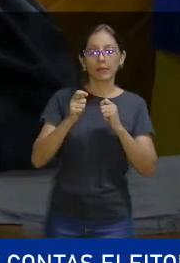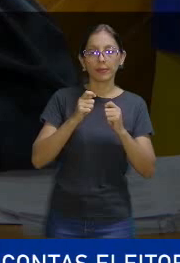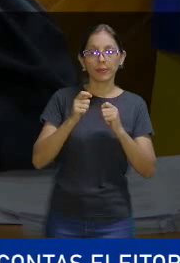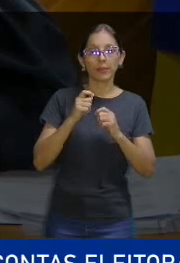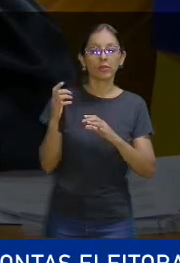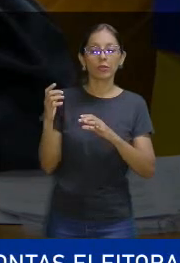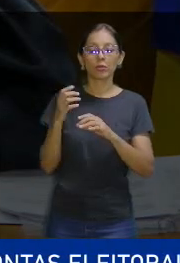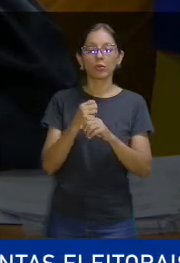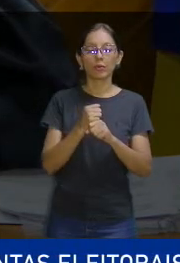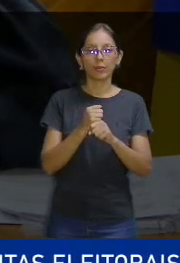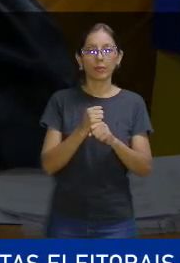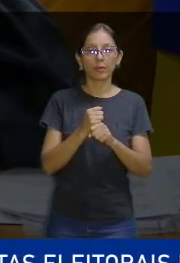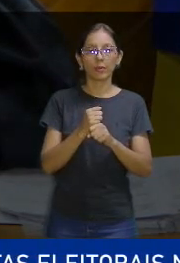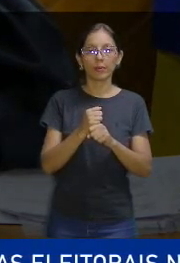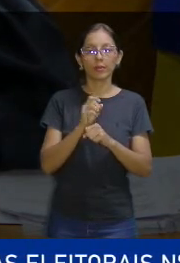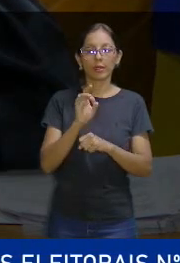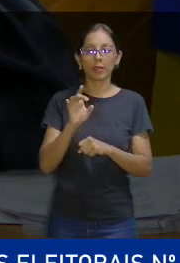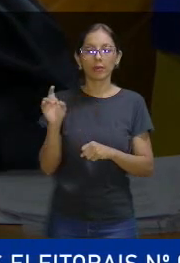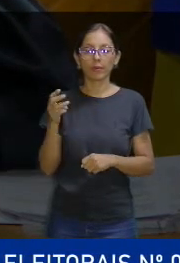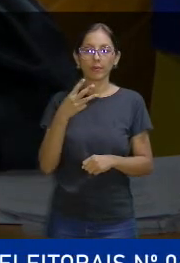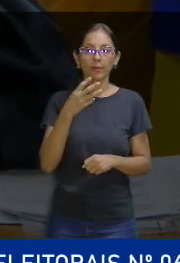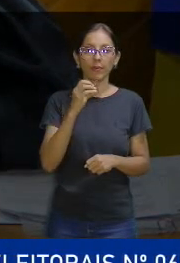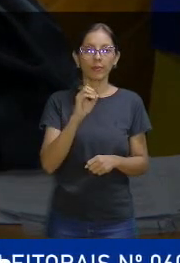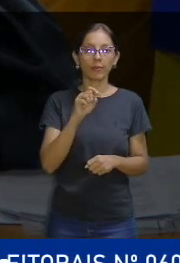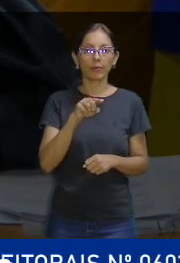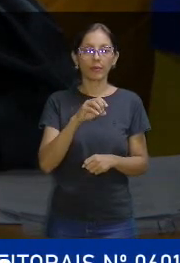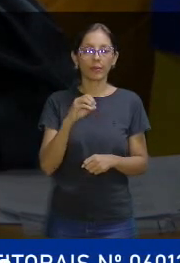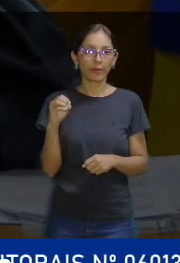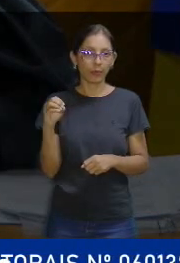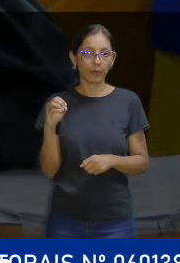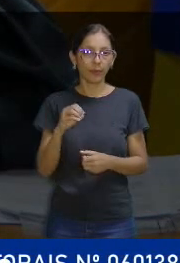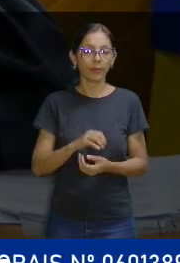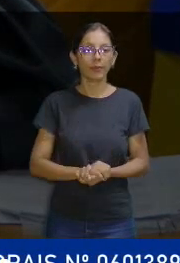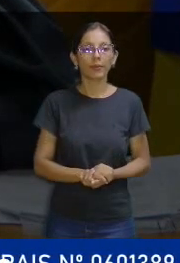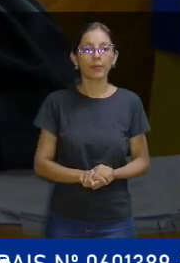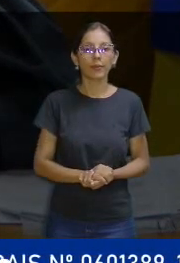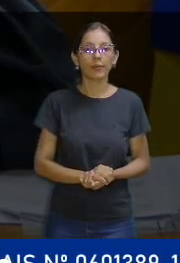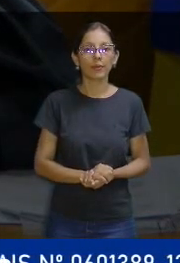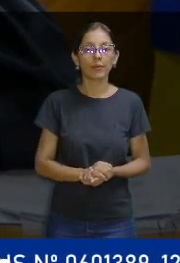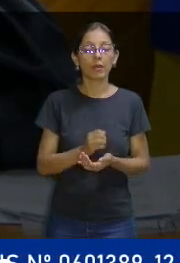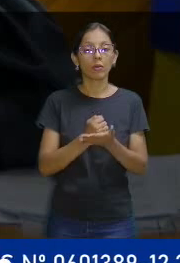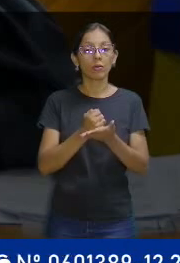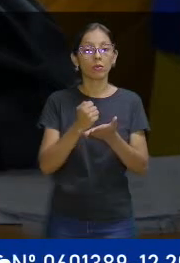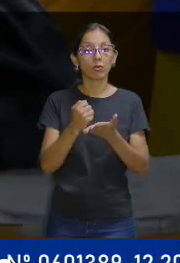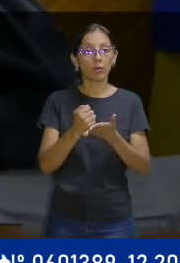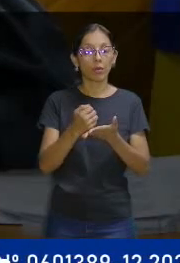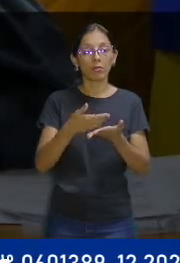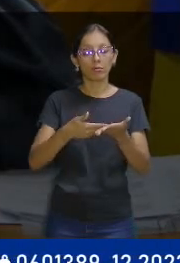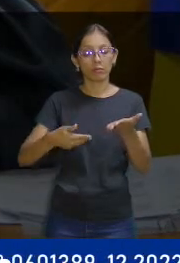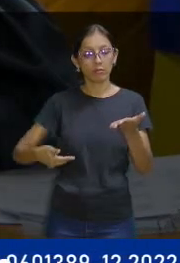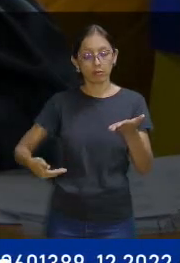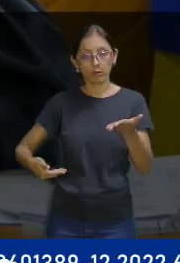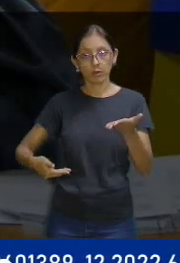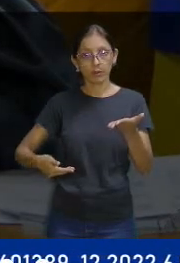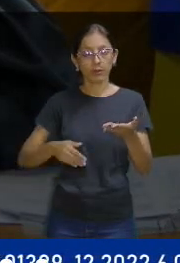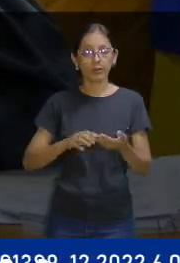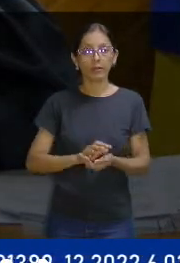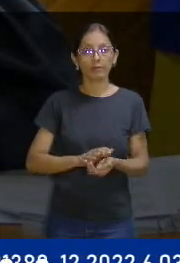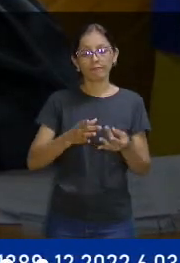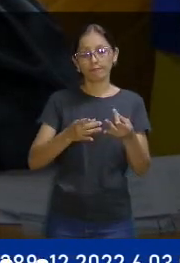de R$ 30.000 cada, todas com notas fiscais genéricas e sem descrição detalhada